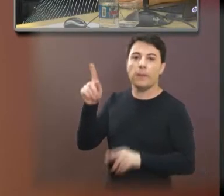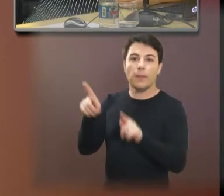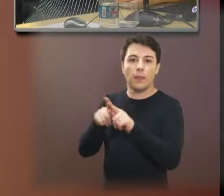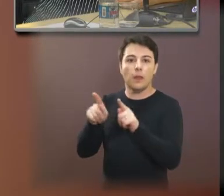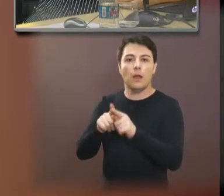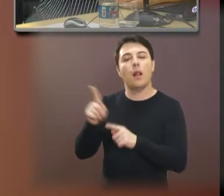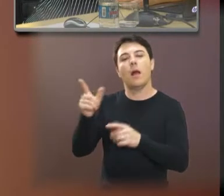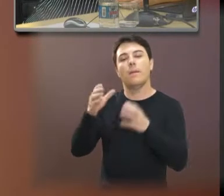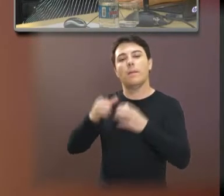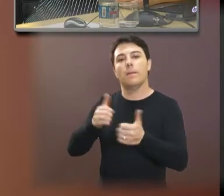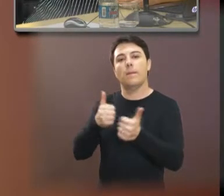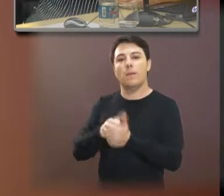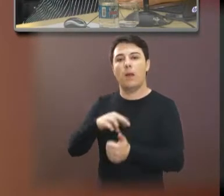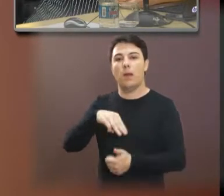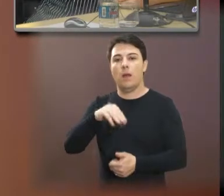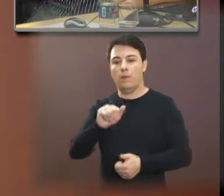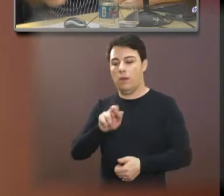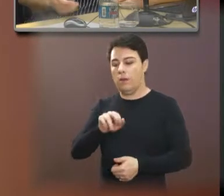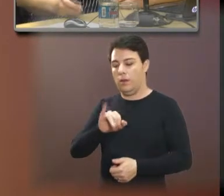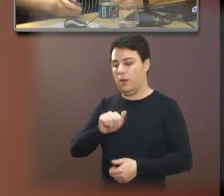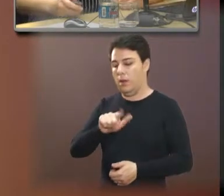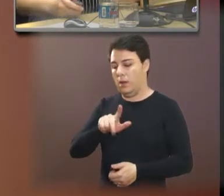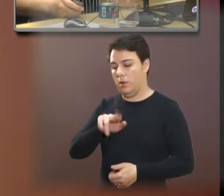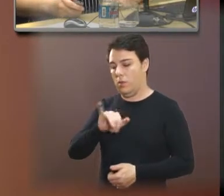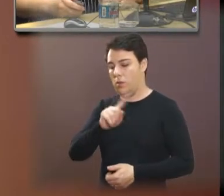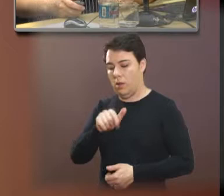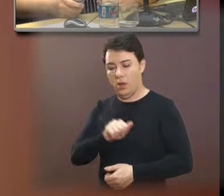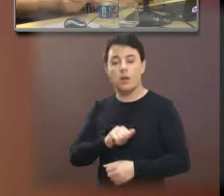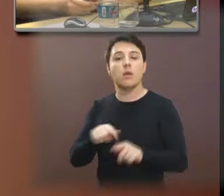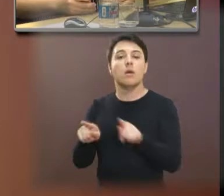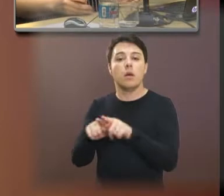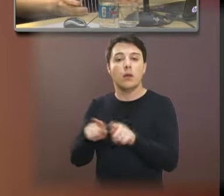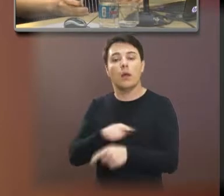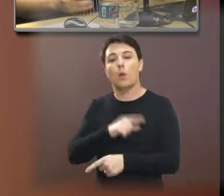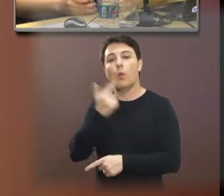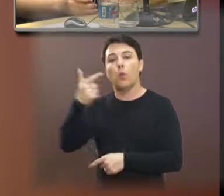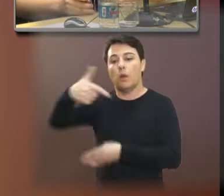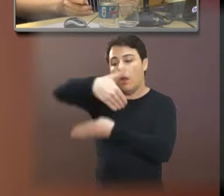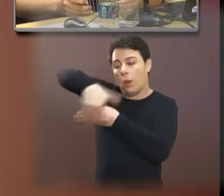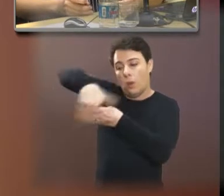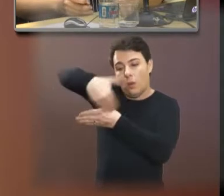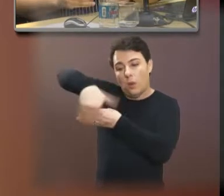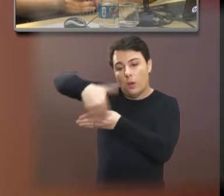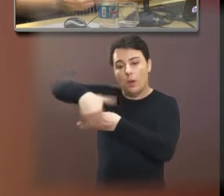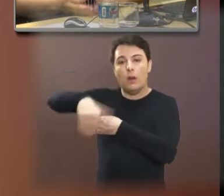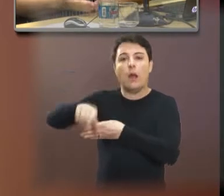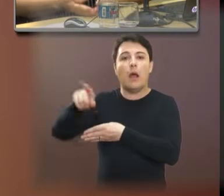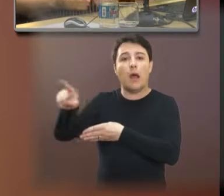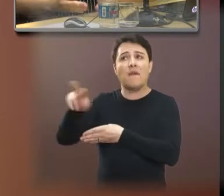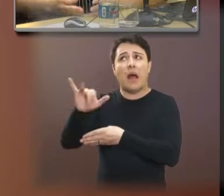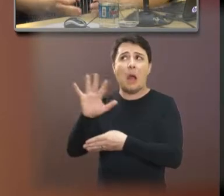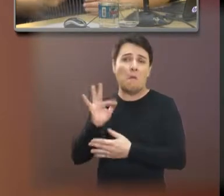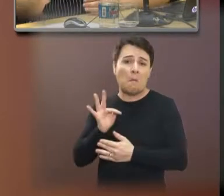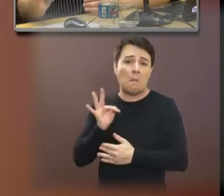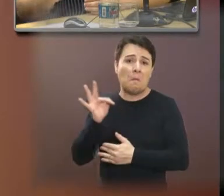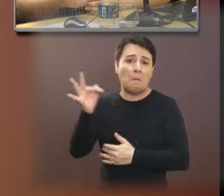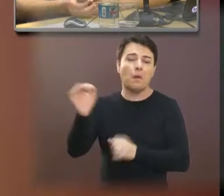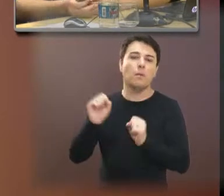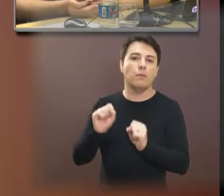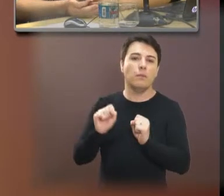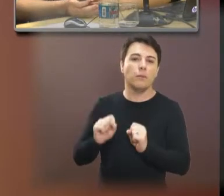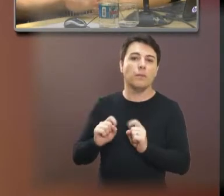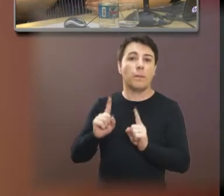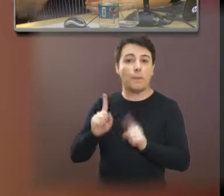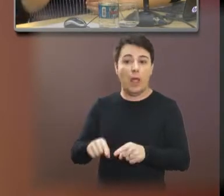Maria Luísa, existe outra diretriz viária que vai se confirmar com o tempo, porque ela naturalmente já é uma